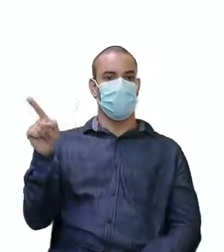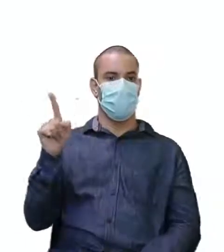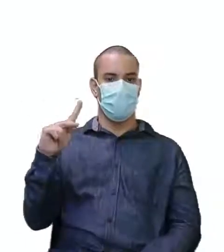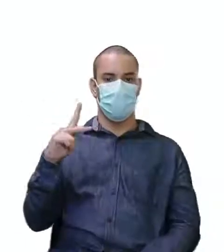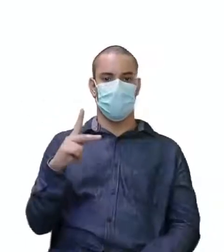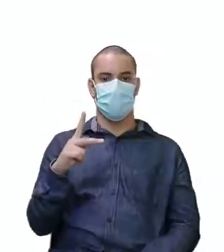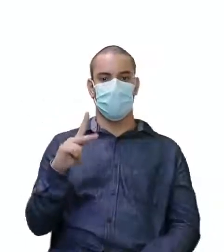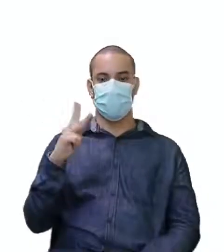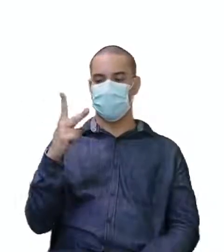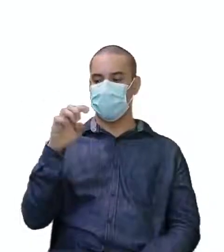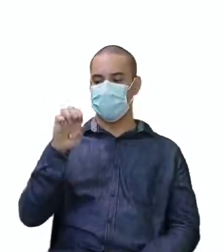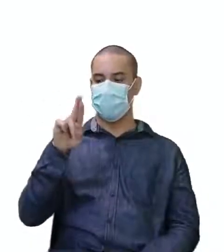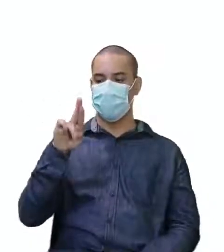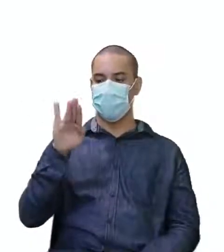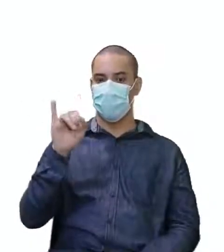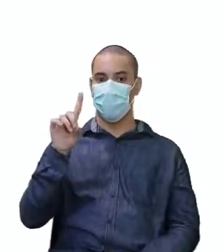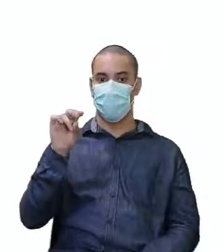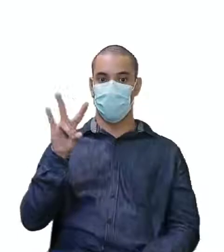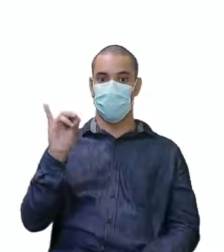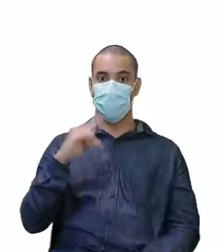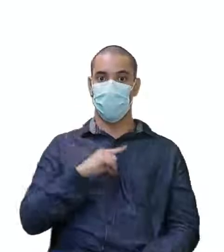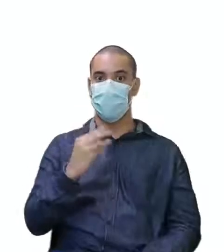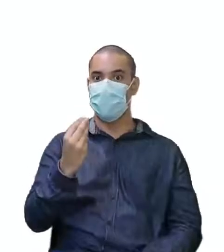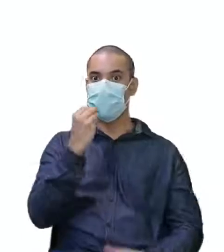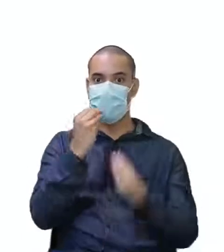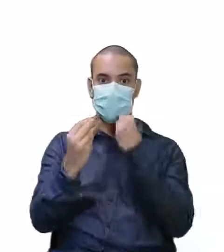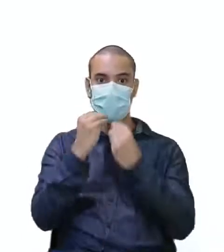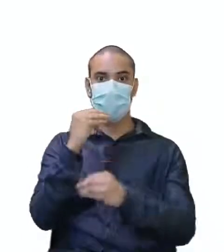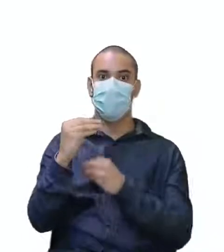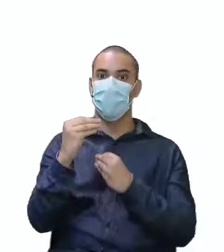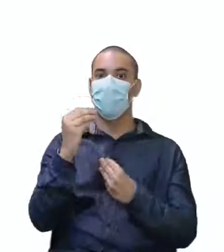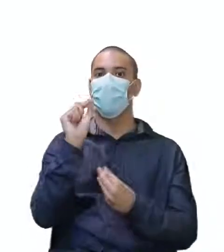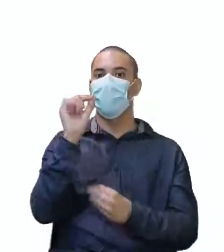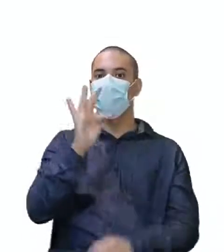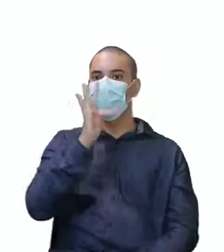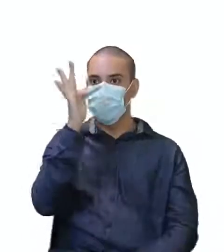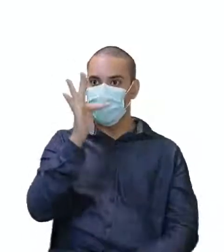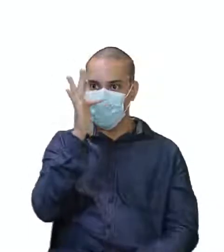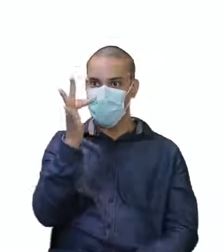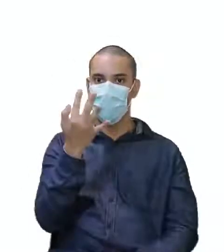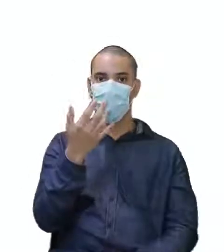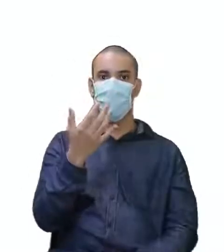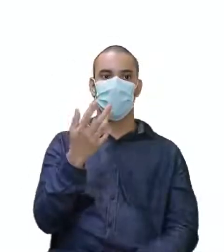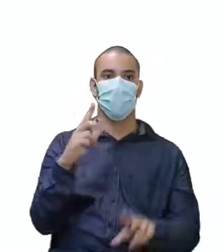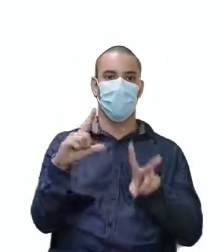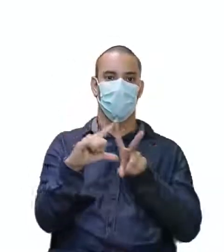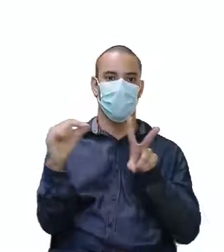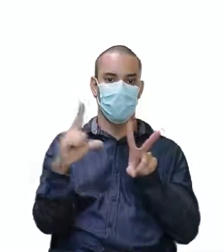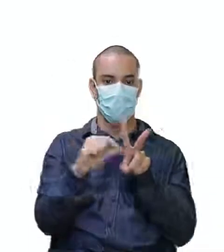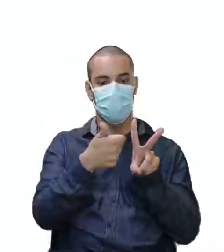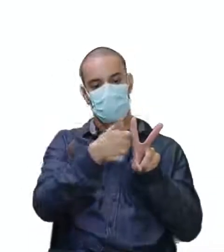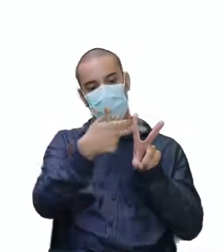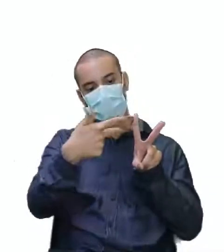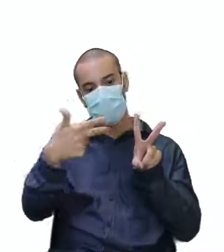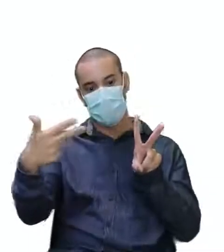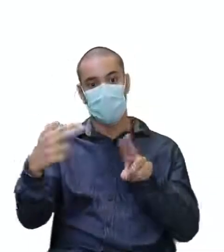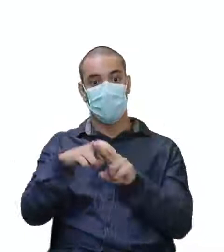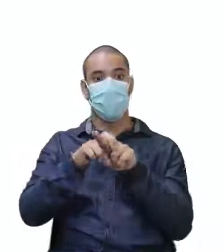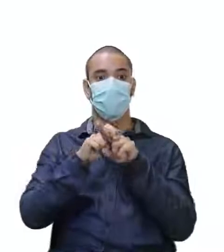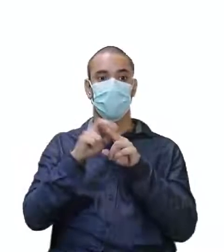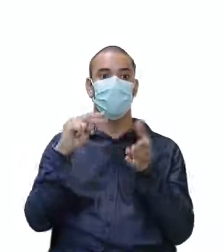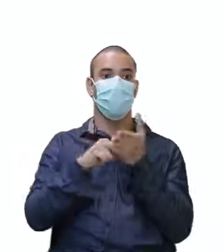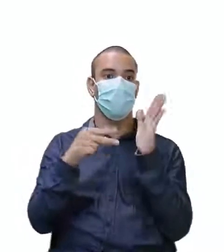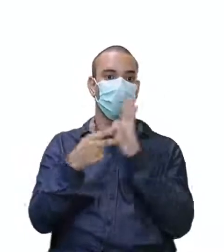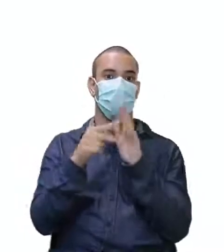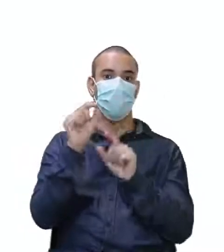vai influenciar na comunidade vegetal. Se ele se alimenta de vegetais, então ele vai ser